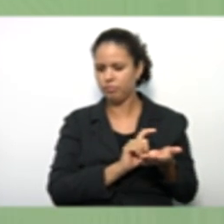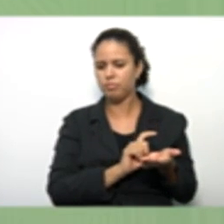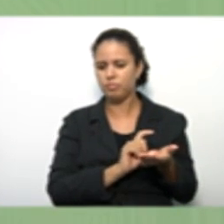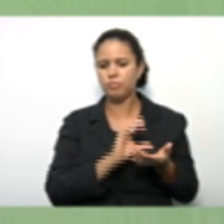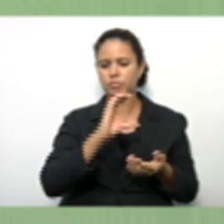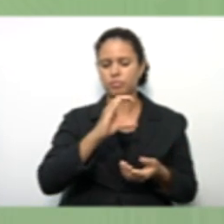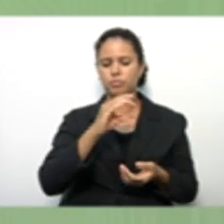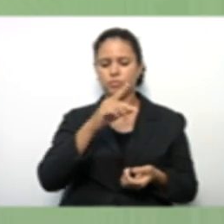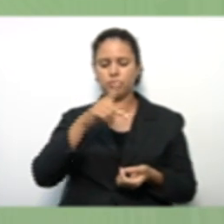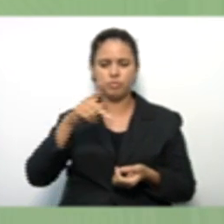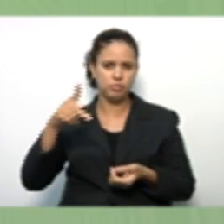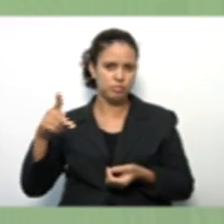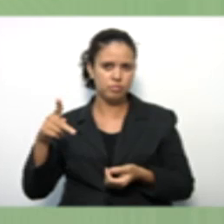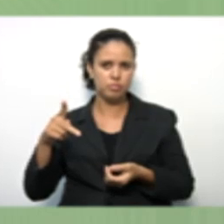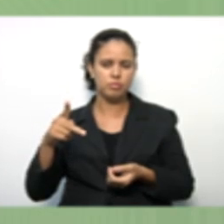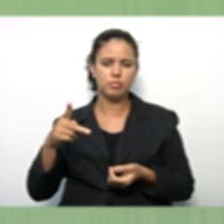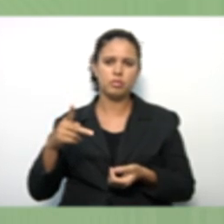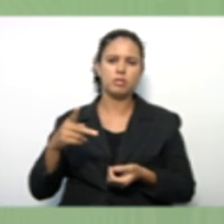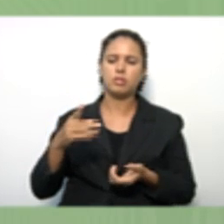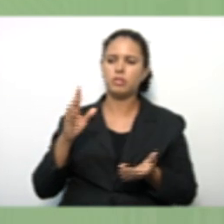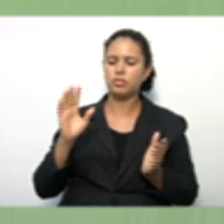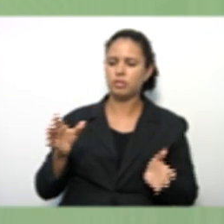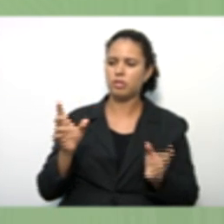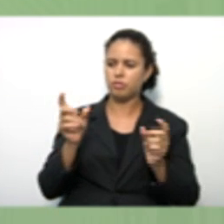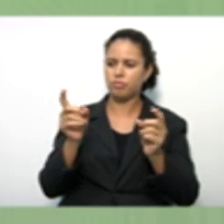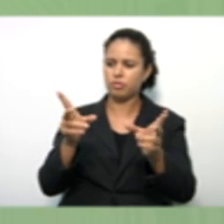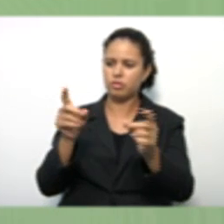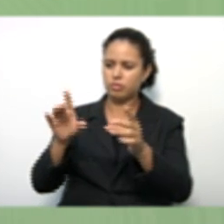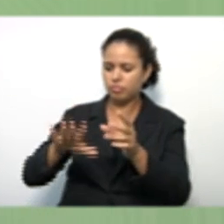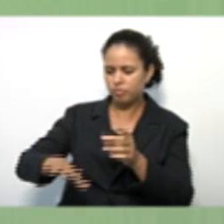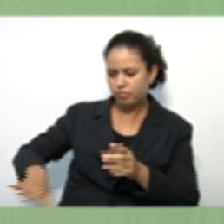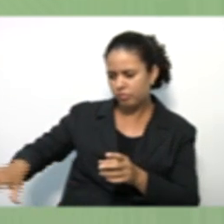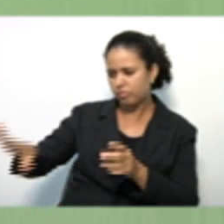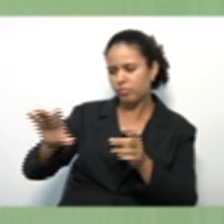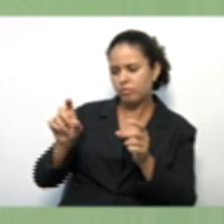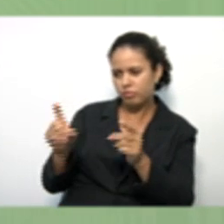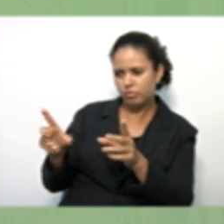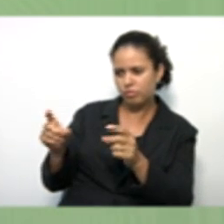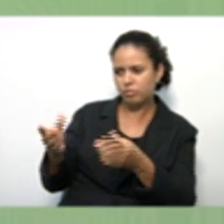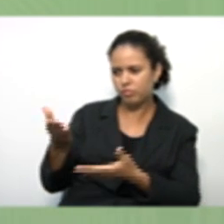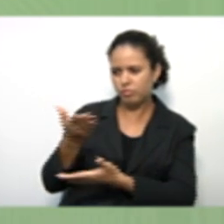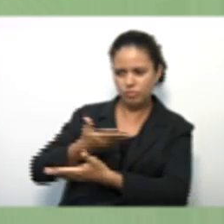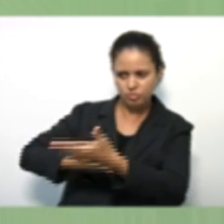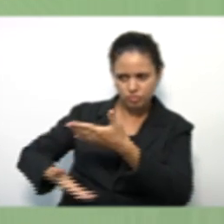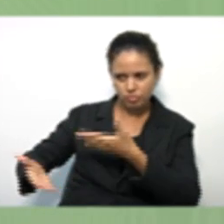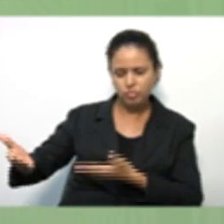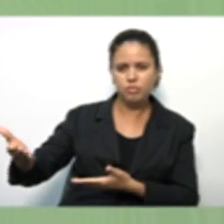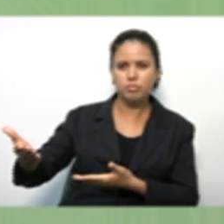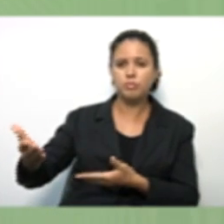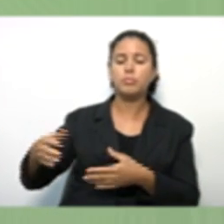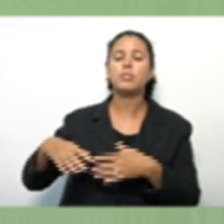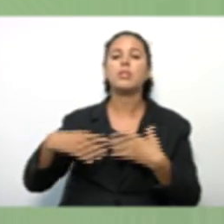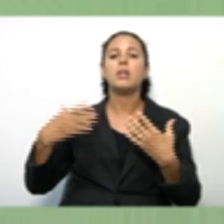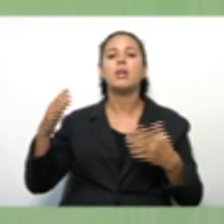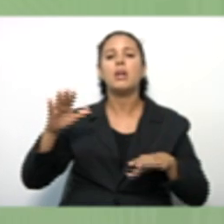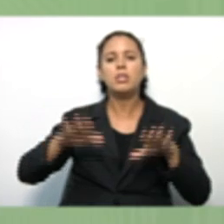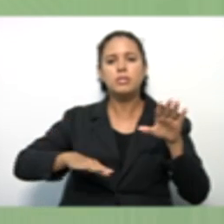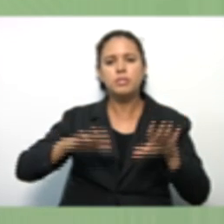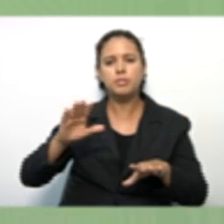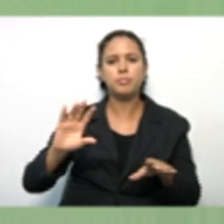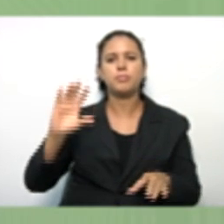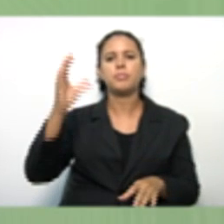fez a entrega de polpa de fruta para uma rede de supermercado. Então, muitas vezes, o que acontece?